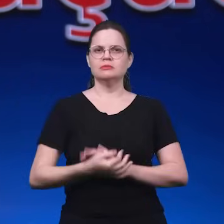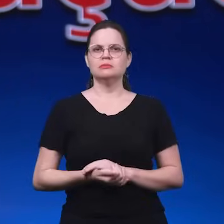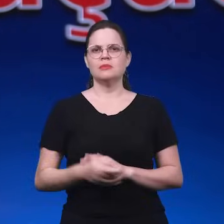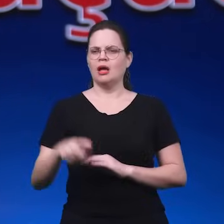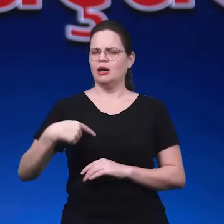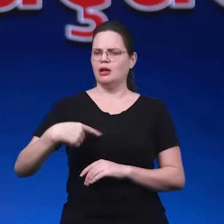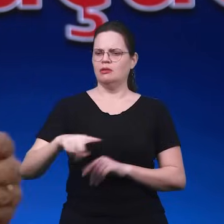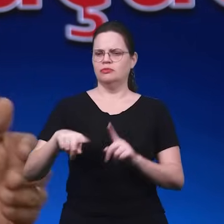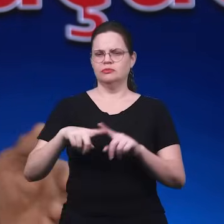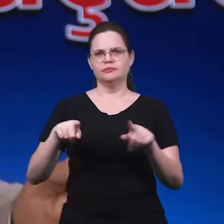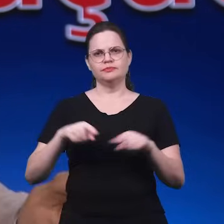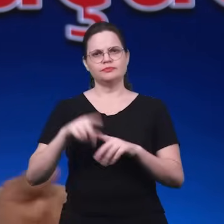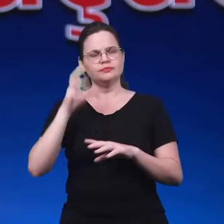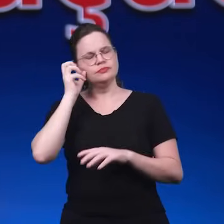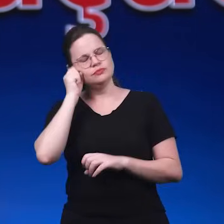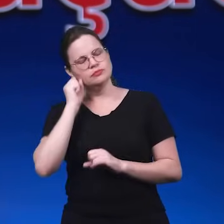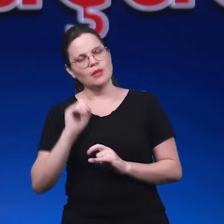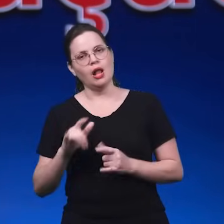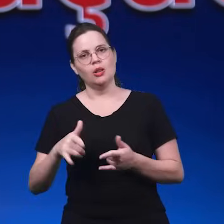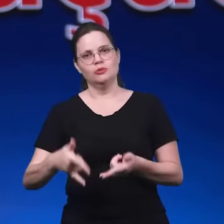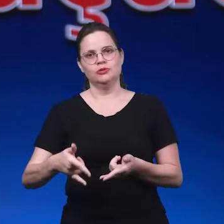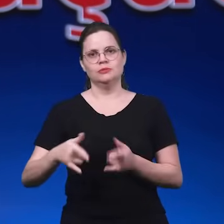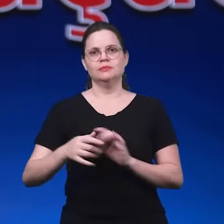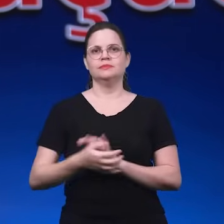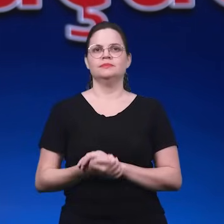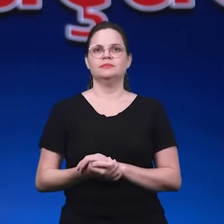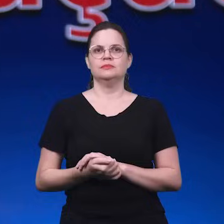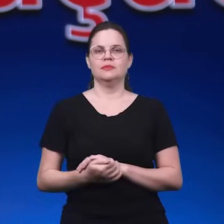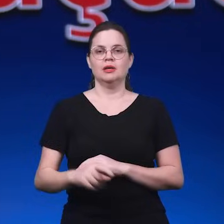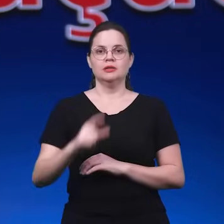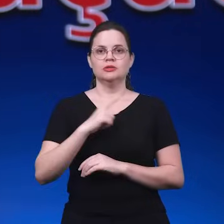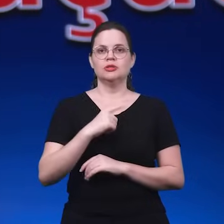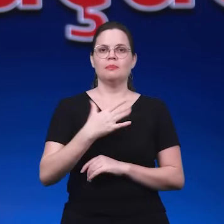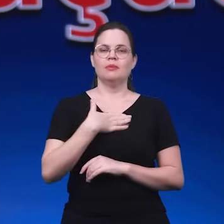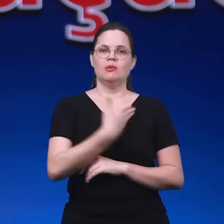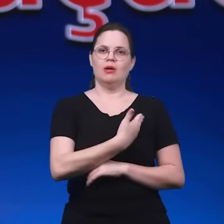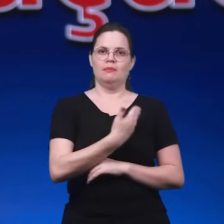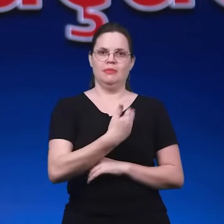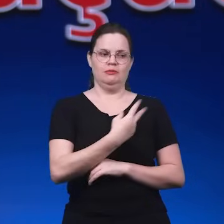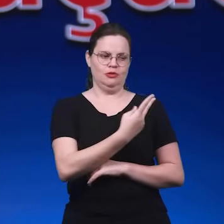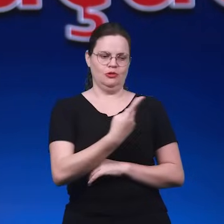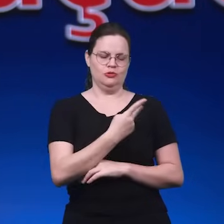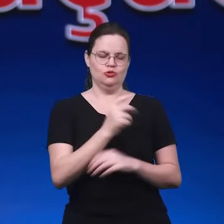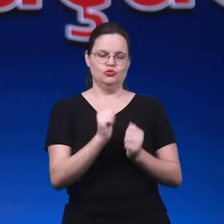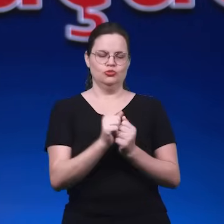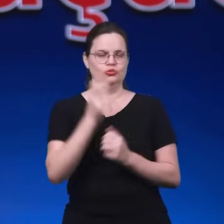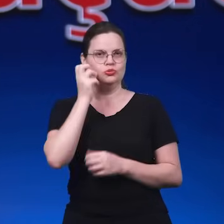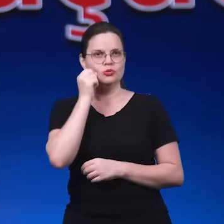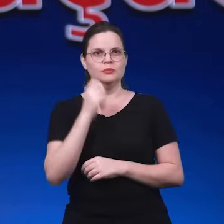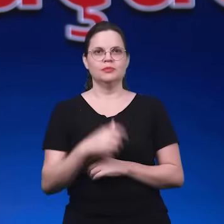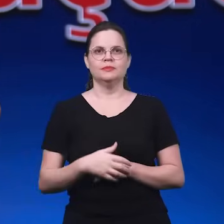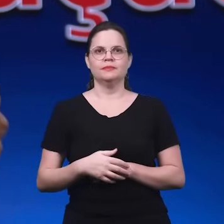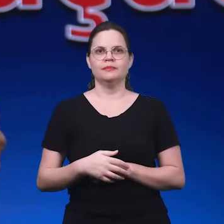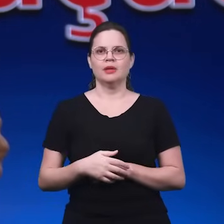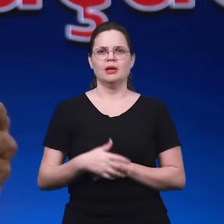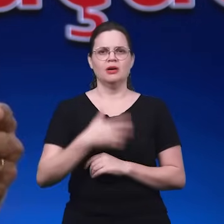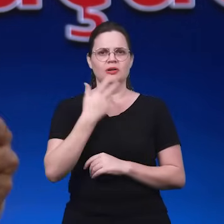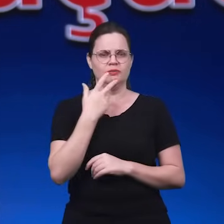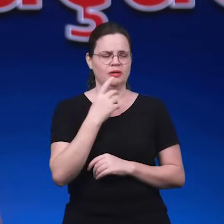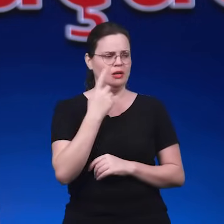Eu fui para o alojamento e tinha um amigo meu, a gente dividia o beliche. Ele falou assim, olha, falei com